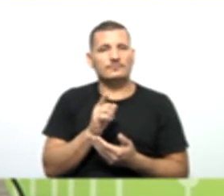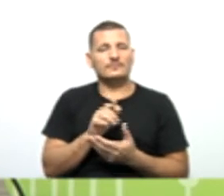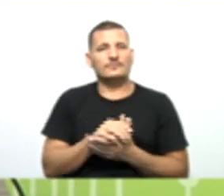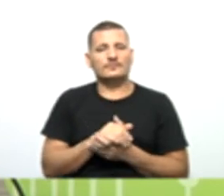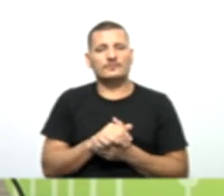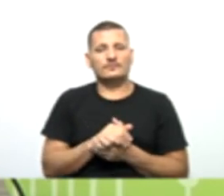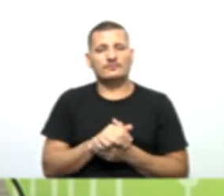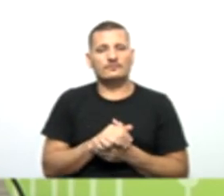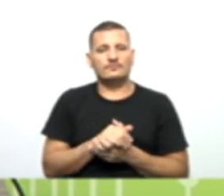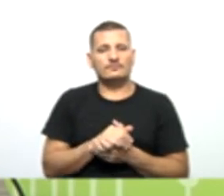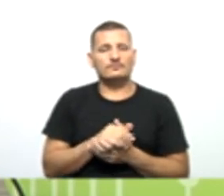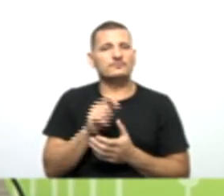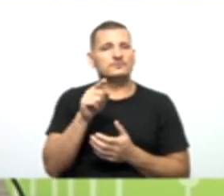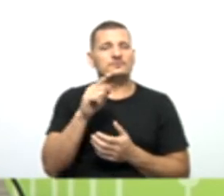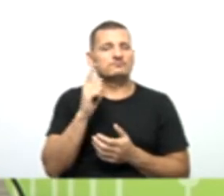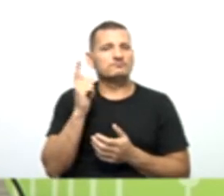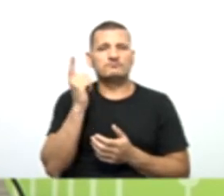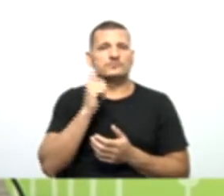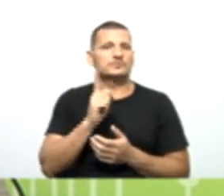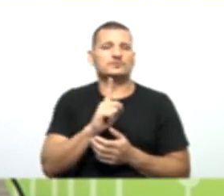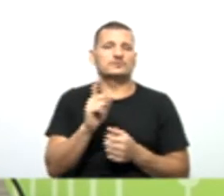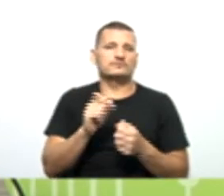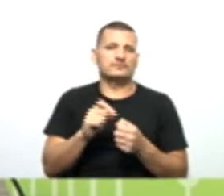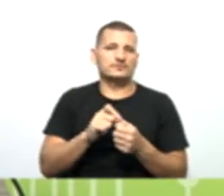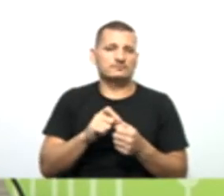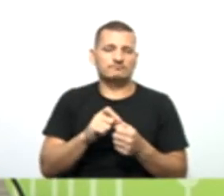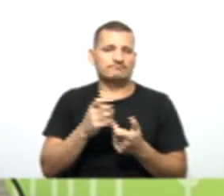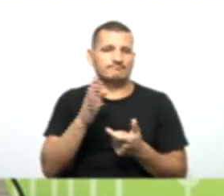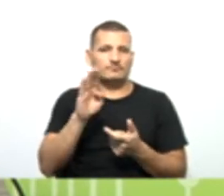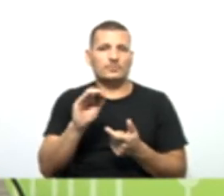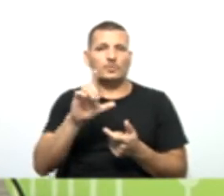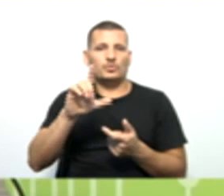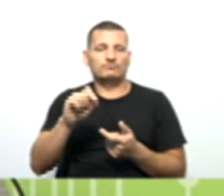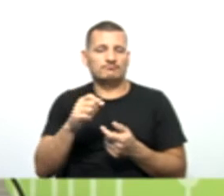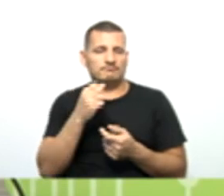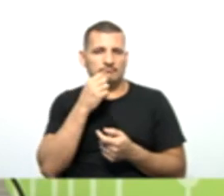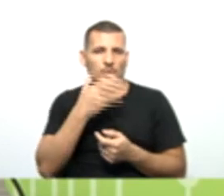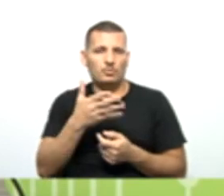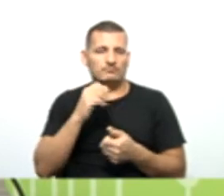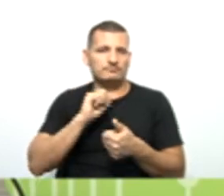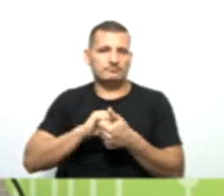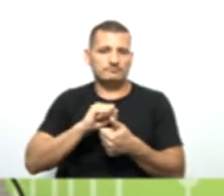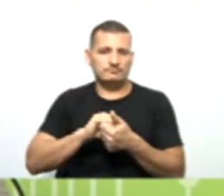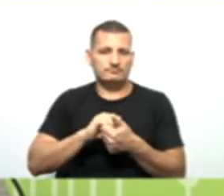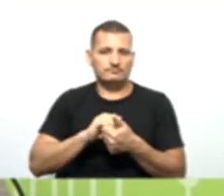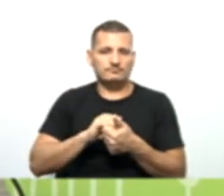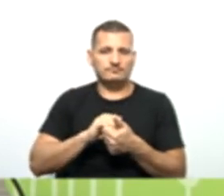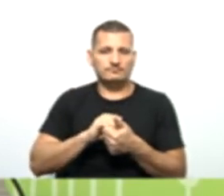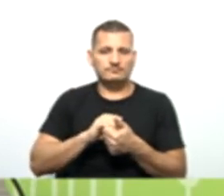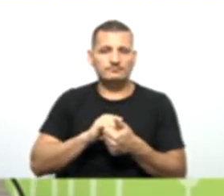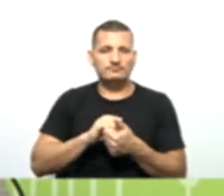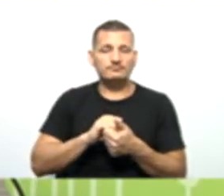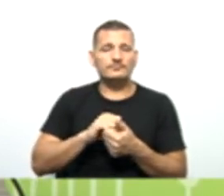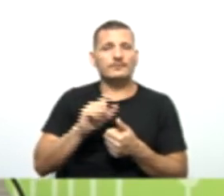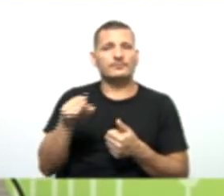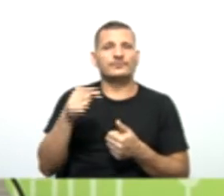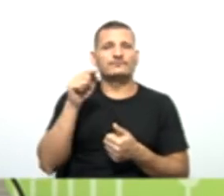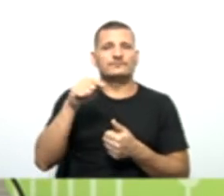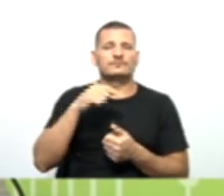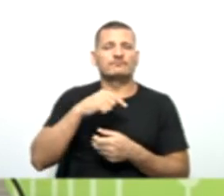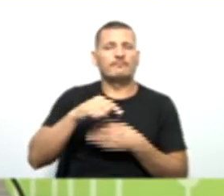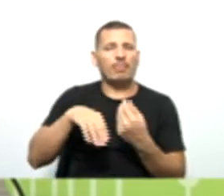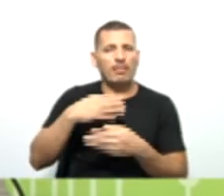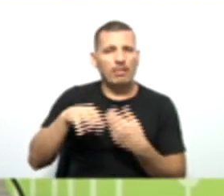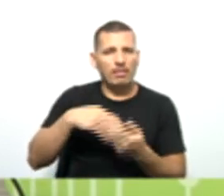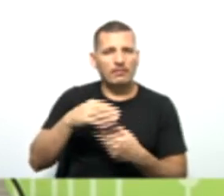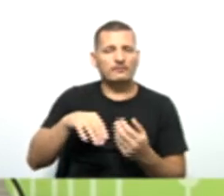acabar não conseguindo fazer um bolo com a qualidade necessária, certo? Aí depois que você misturar todos os ingredientes